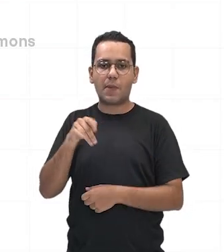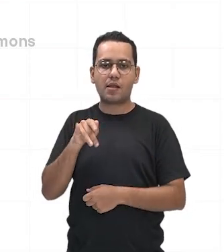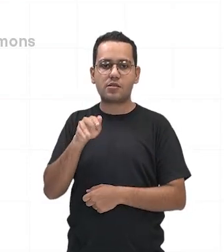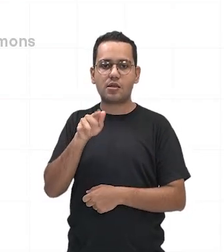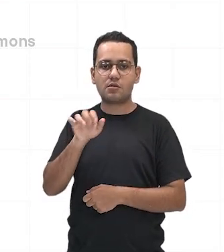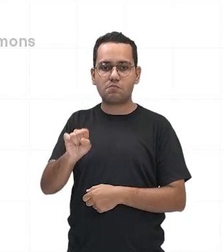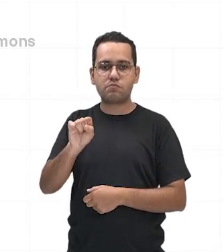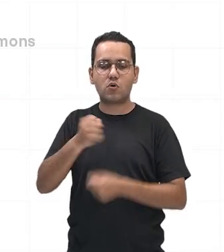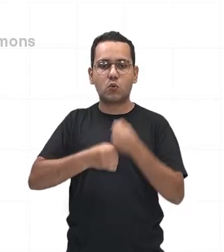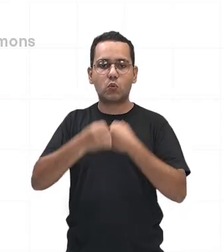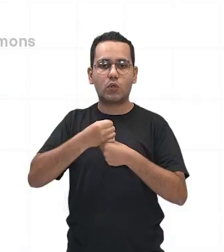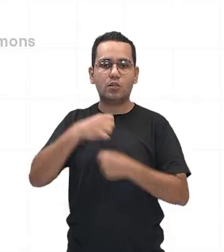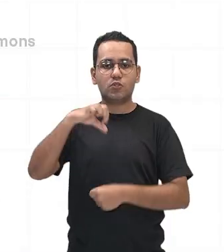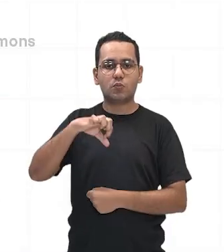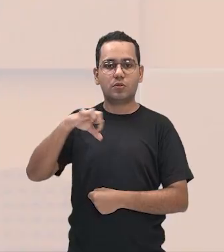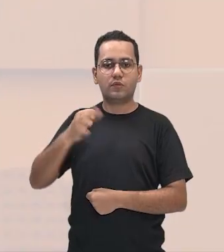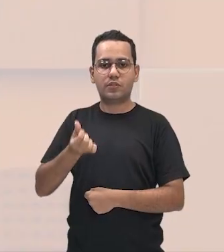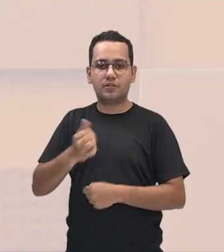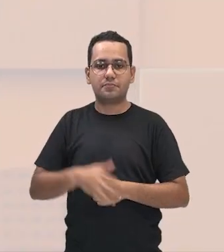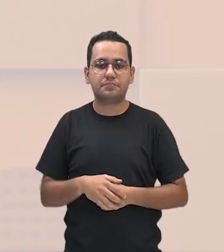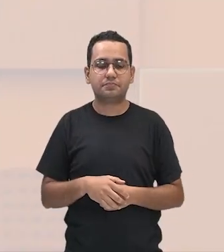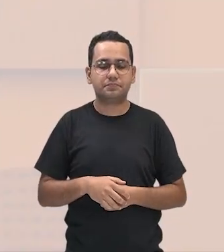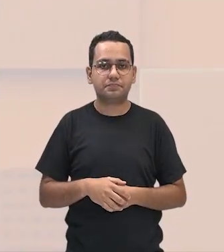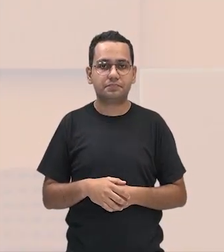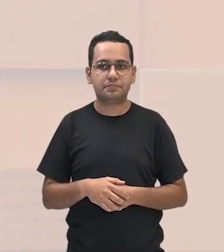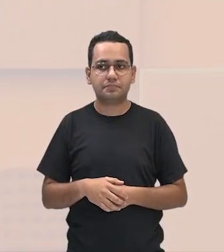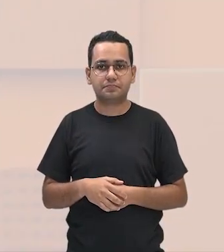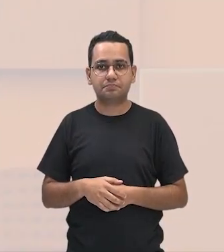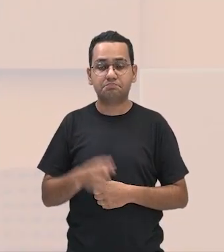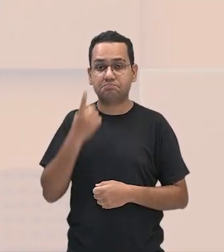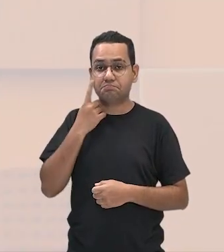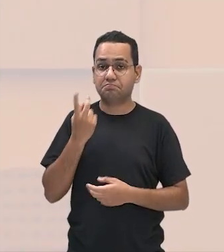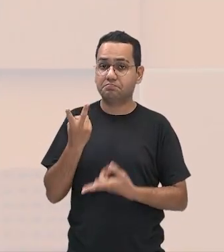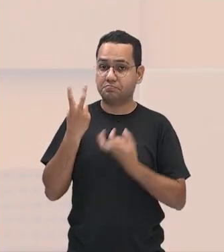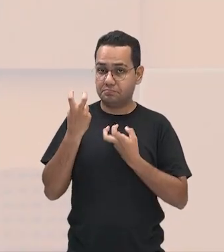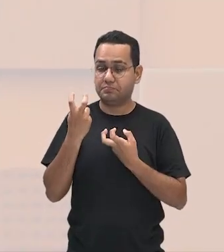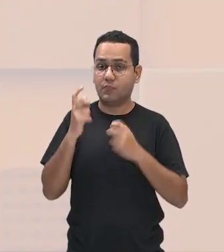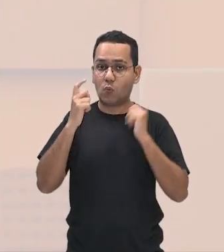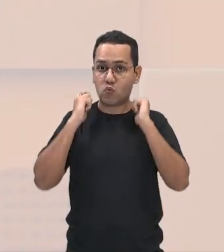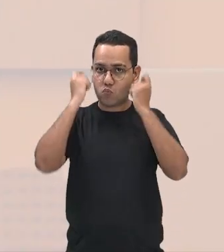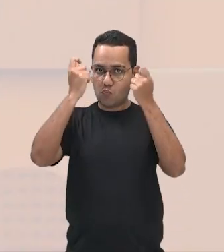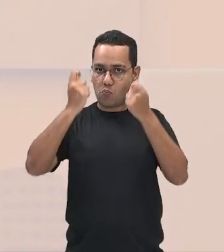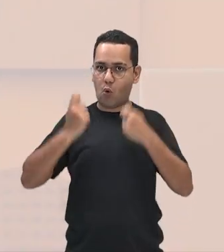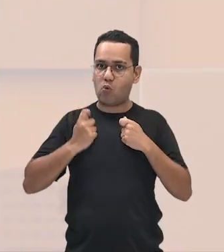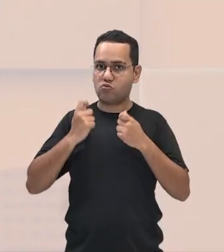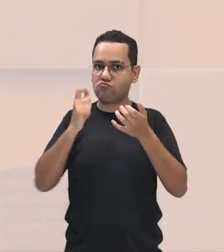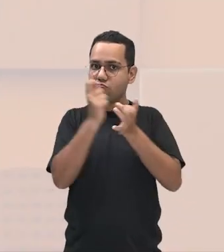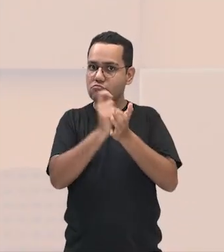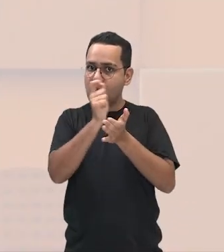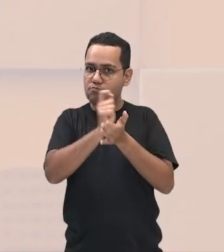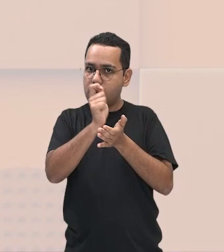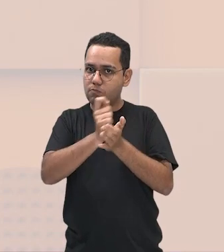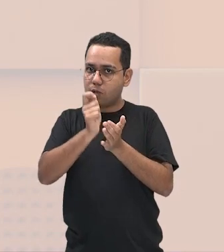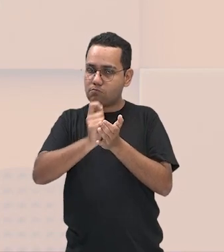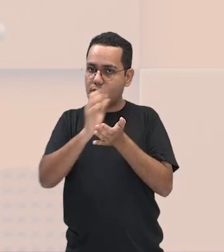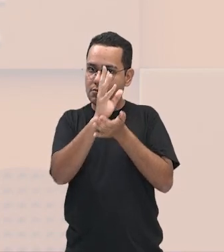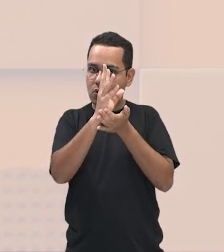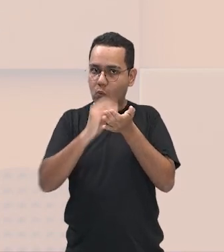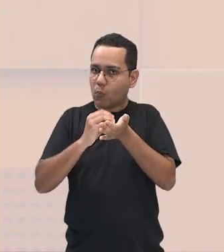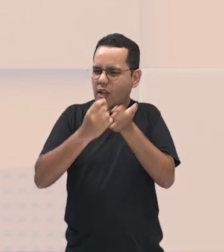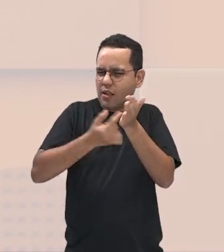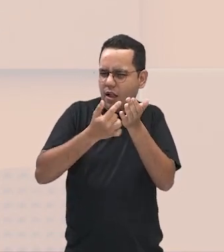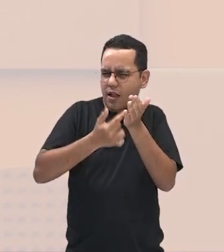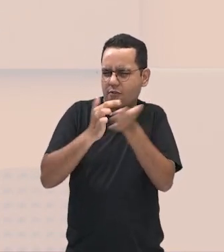então, aí, olha só, a figura, então, dos monges copistas, novamente trago para vocês, por quê? Porque a gente vai ver, então,